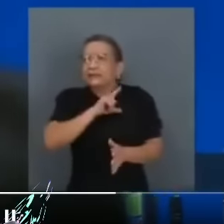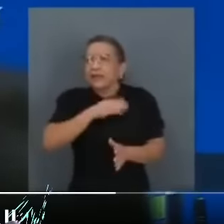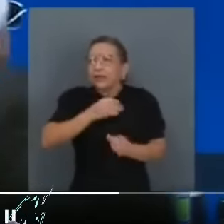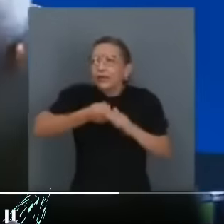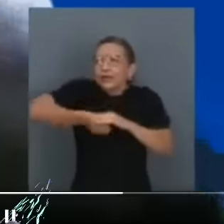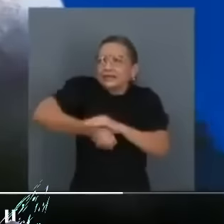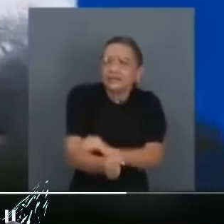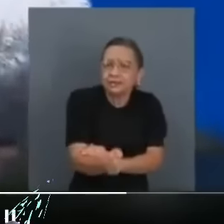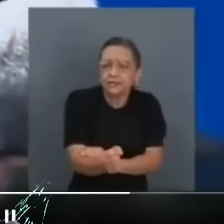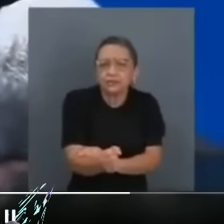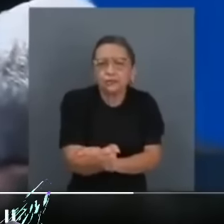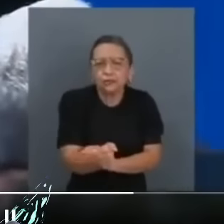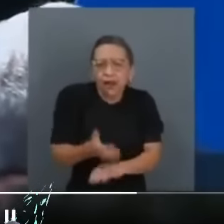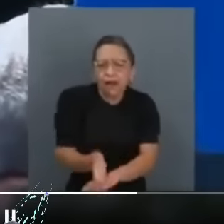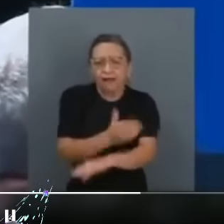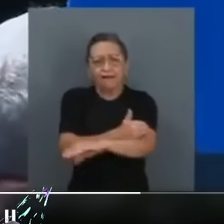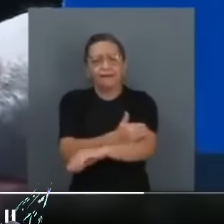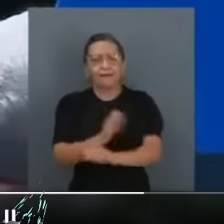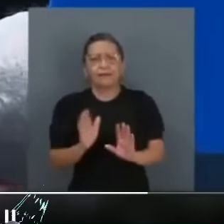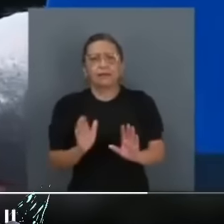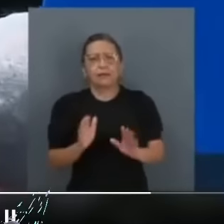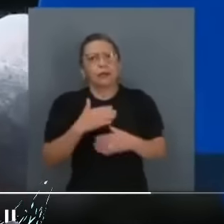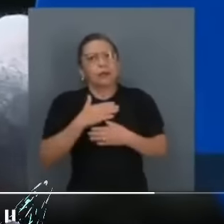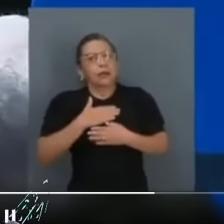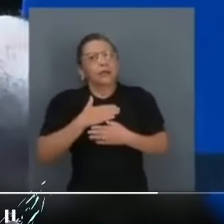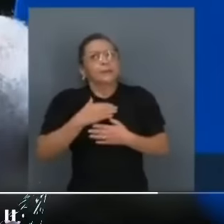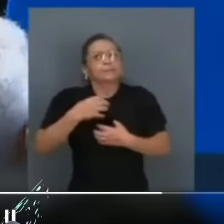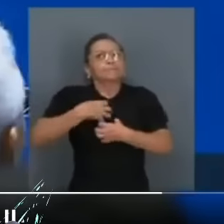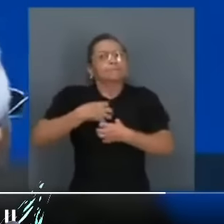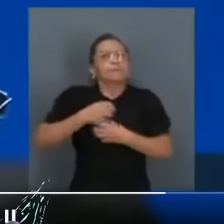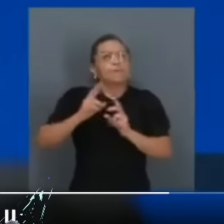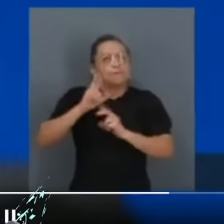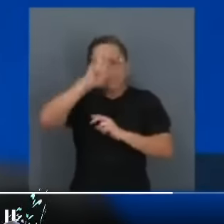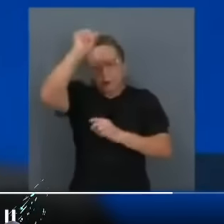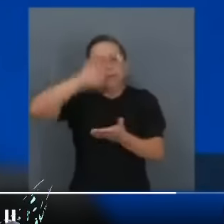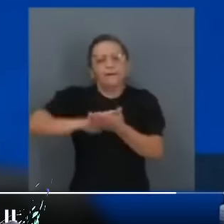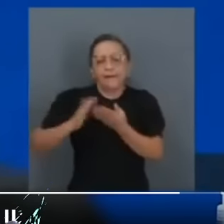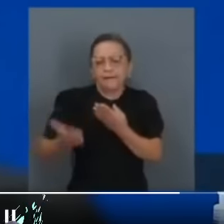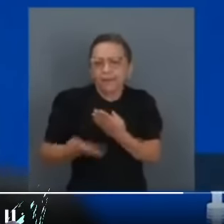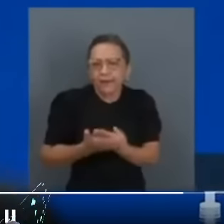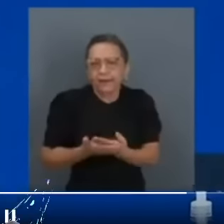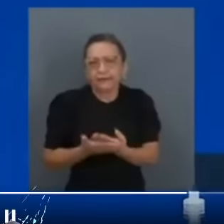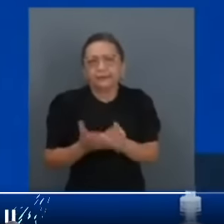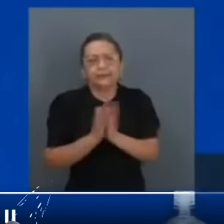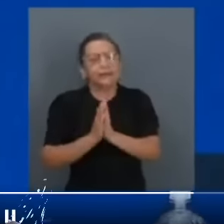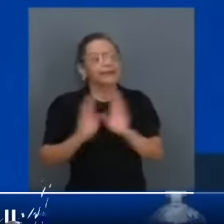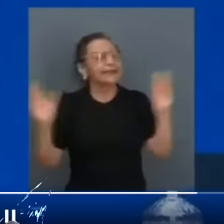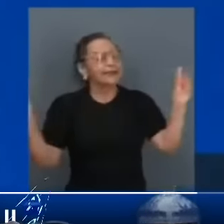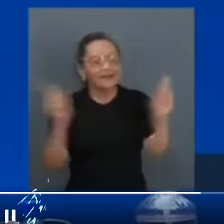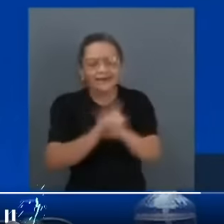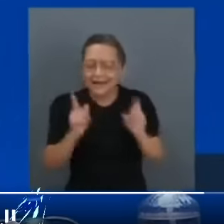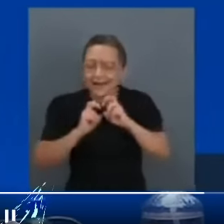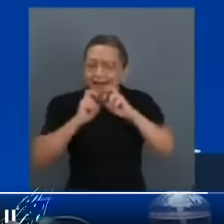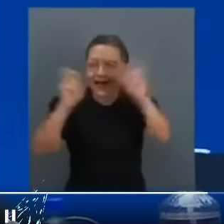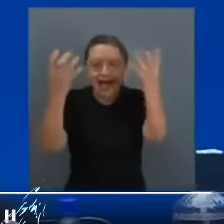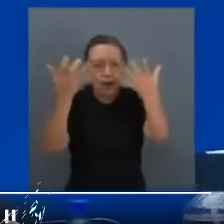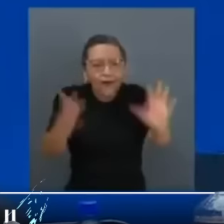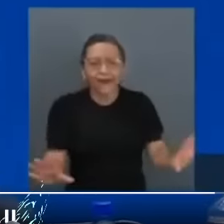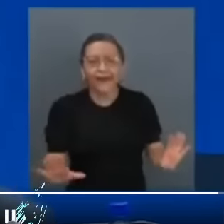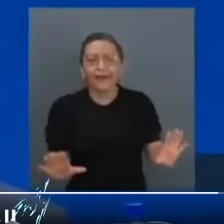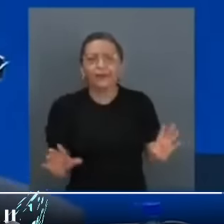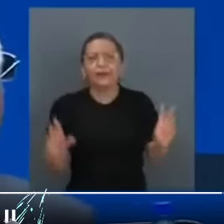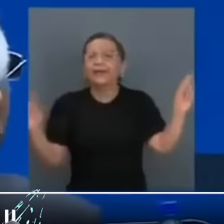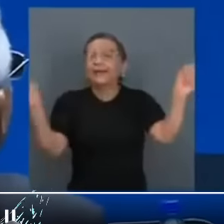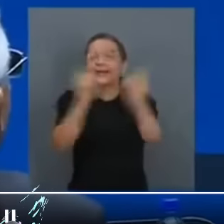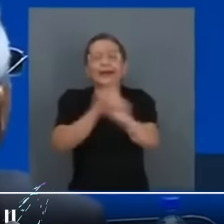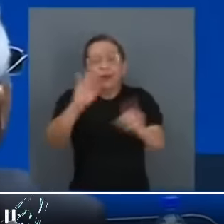um direito que já era restrito vamos l lembrar disso a gente tá lutando aqui lutando duro para conseguir manter